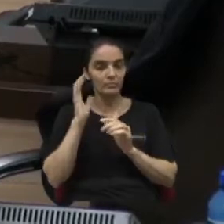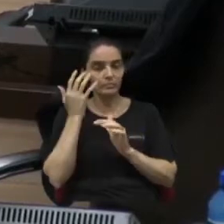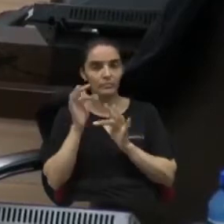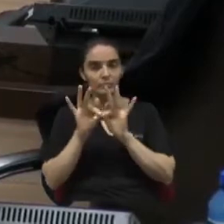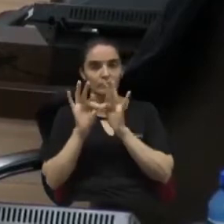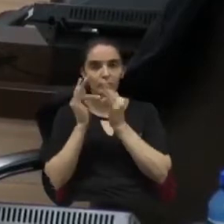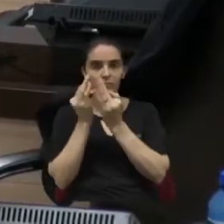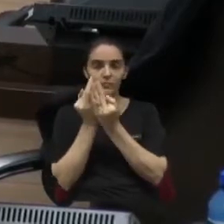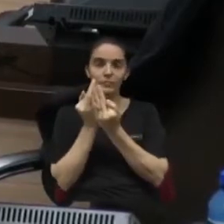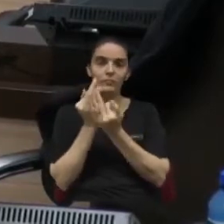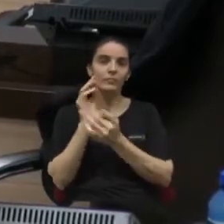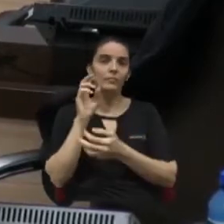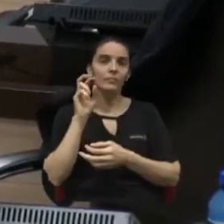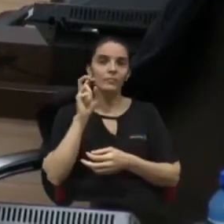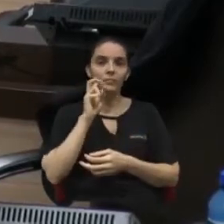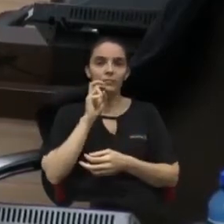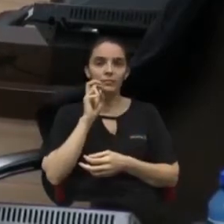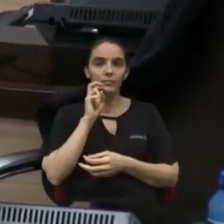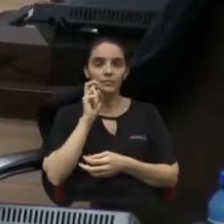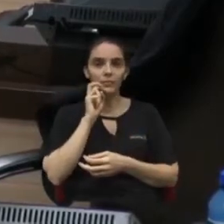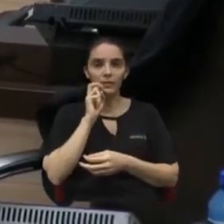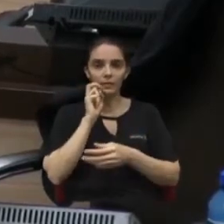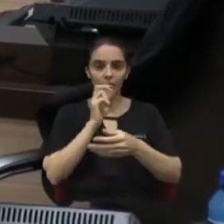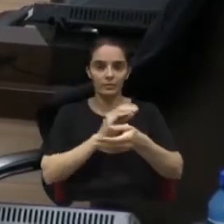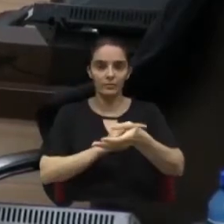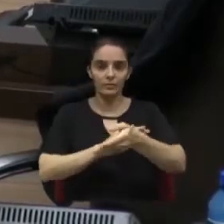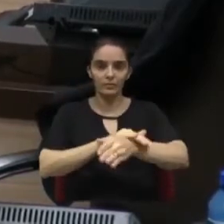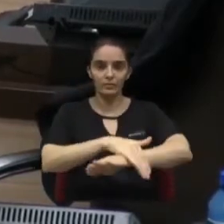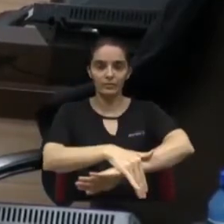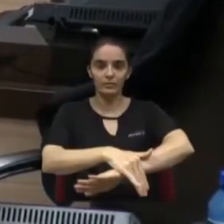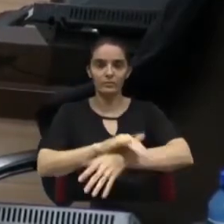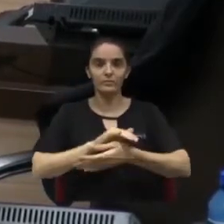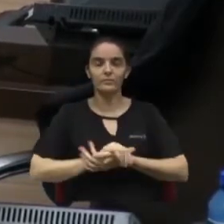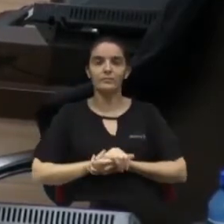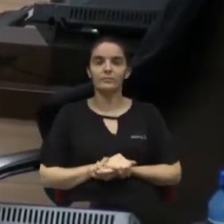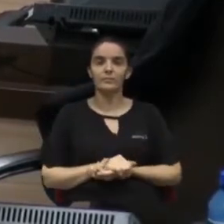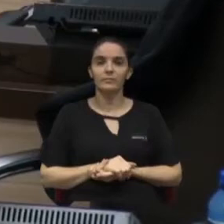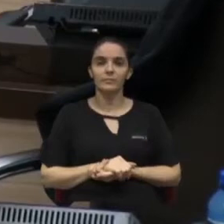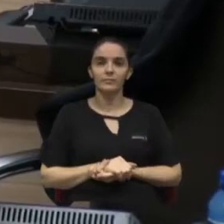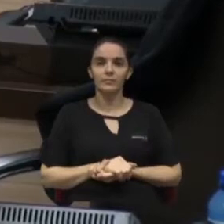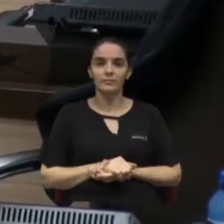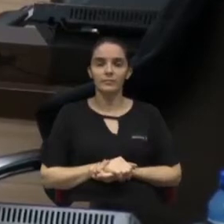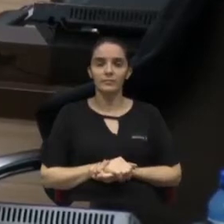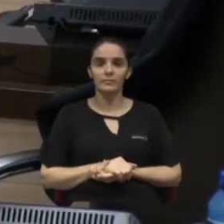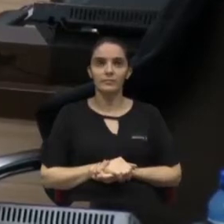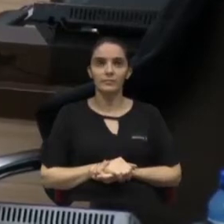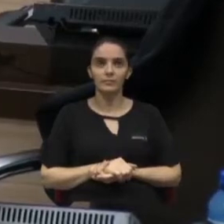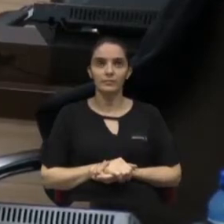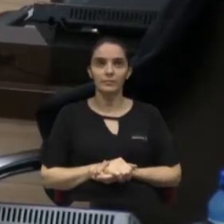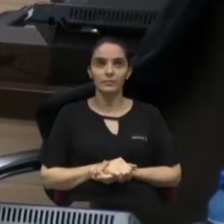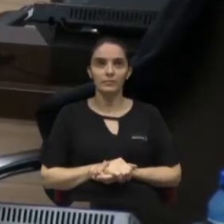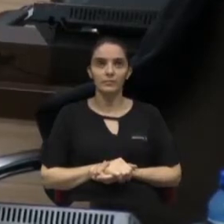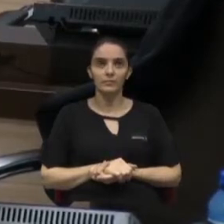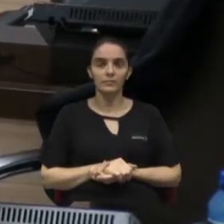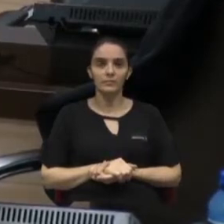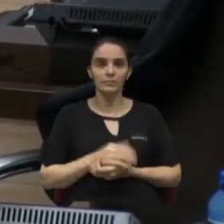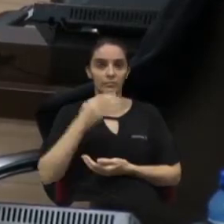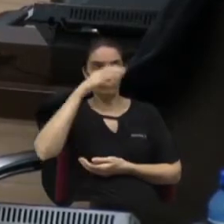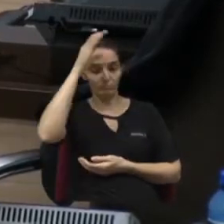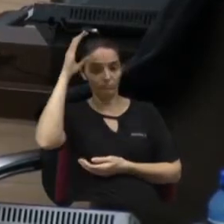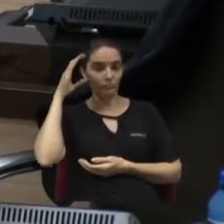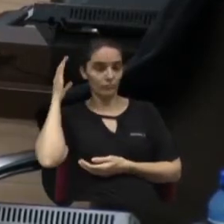na quinta-feira à noite. E não sou, entre aspas,